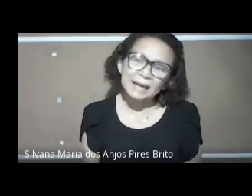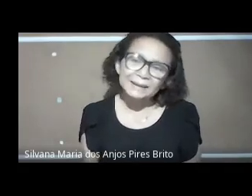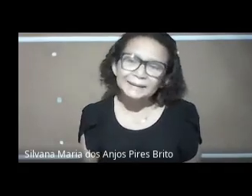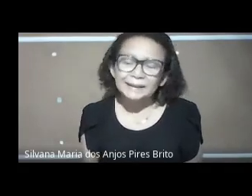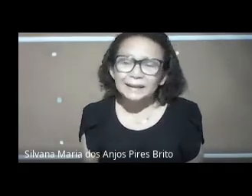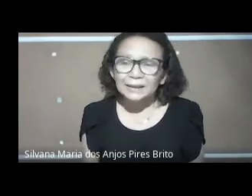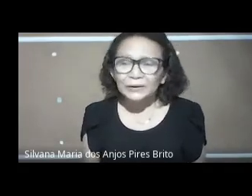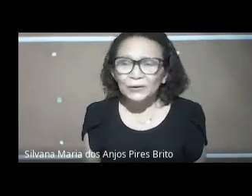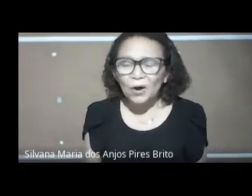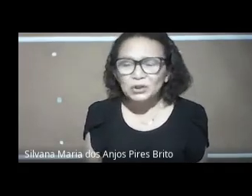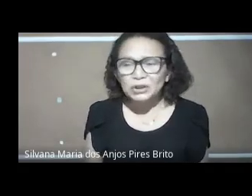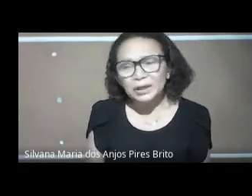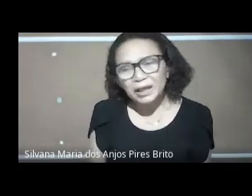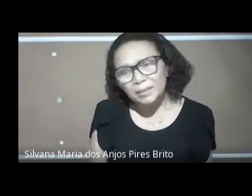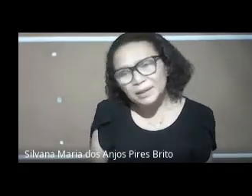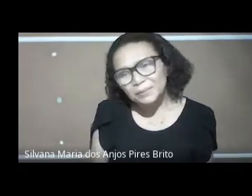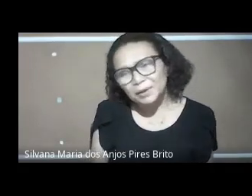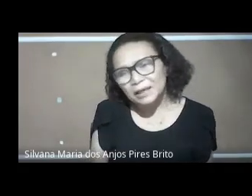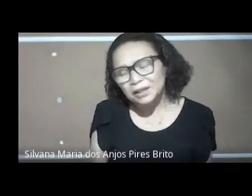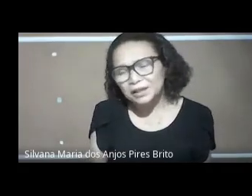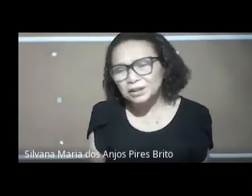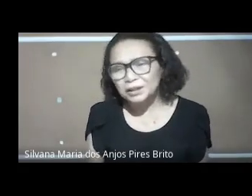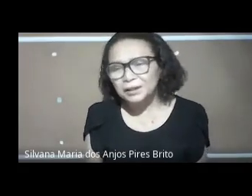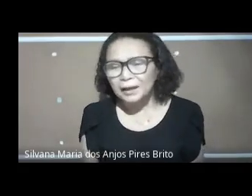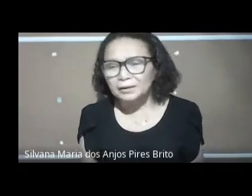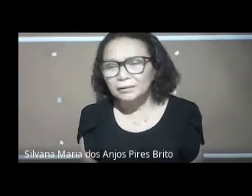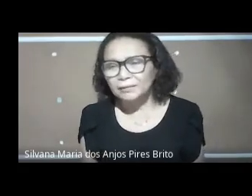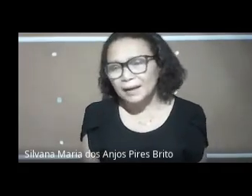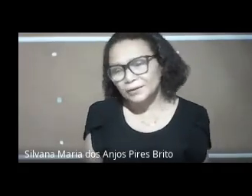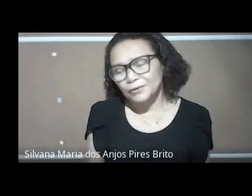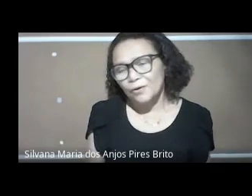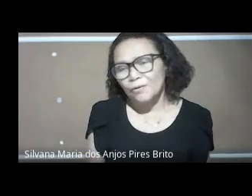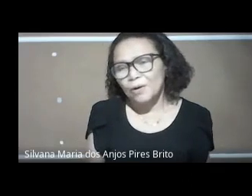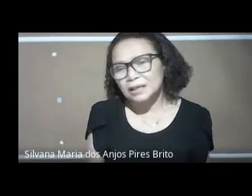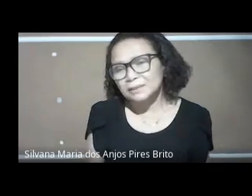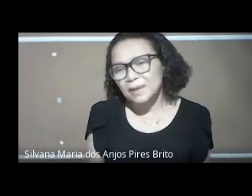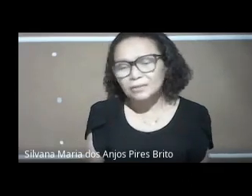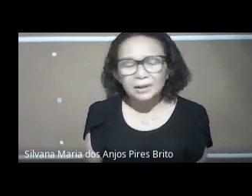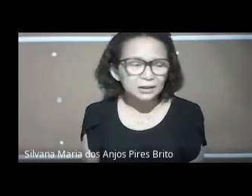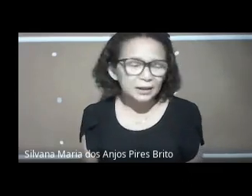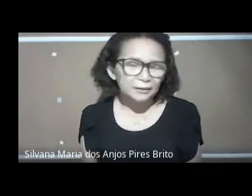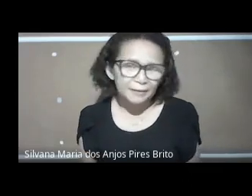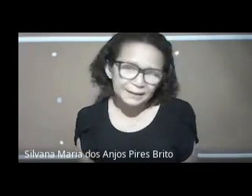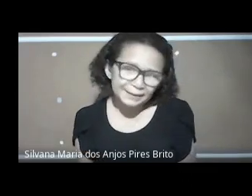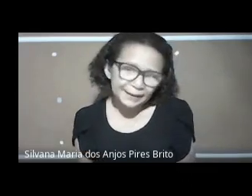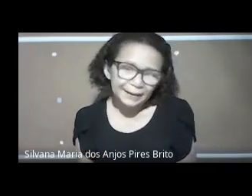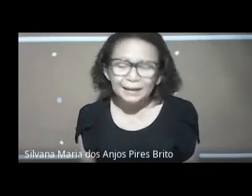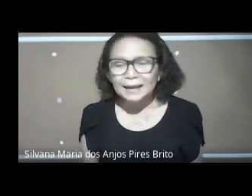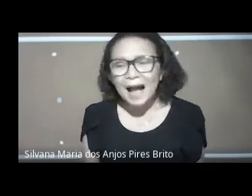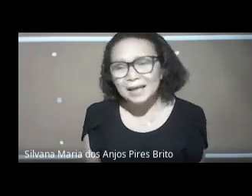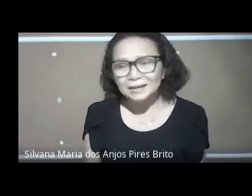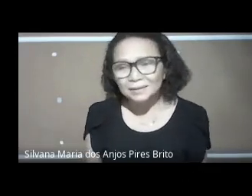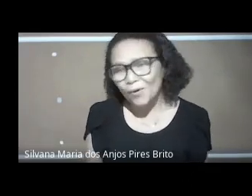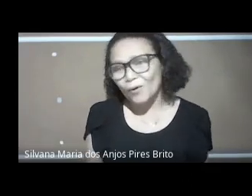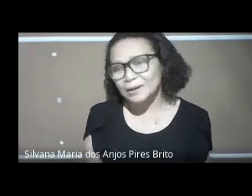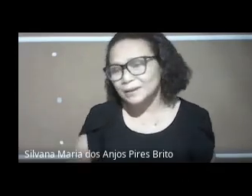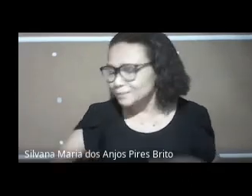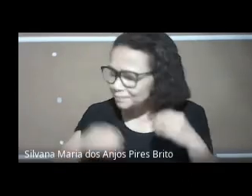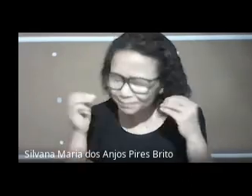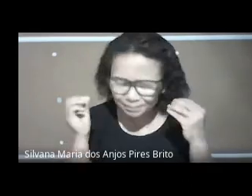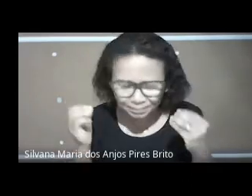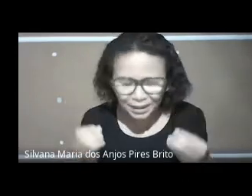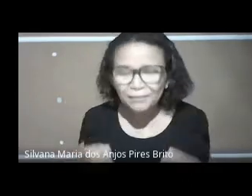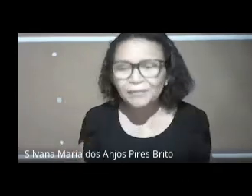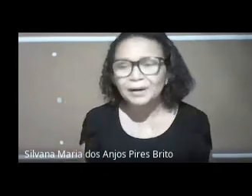assim, ai, eu não gosto de Libras porque a gente não fala só com as mãos, a gente tem que fazer caras e